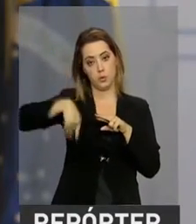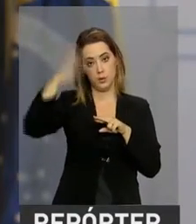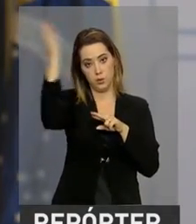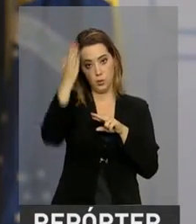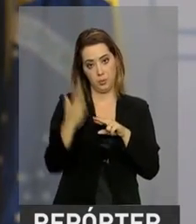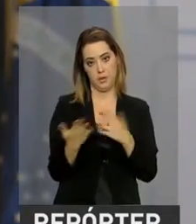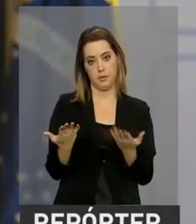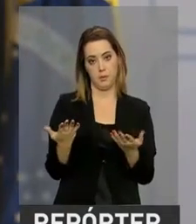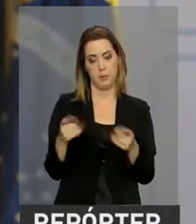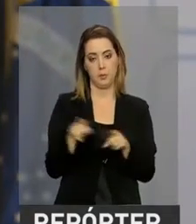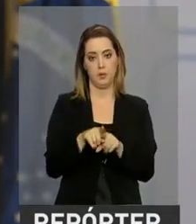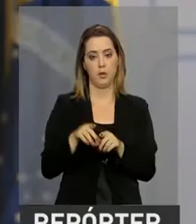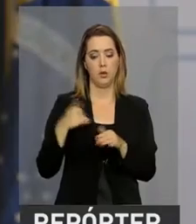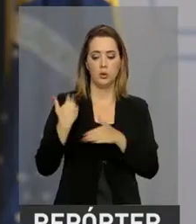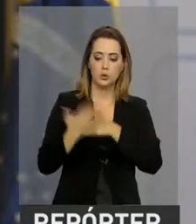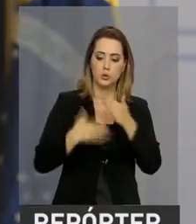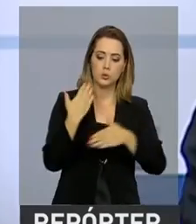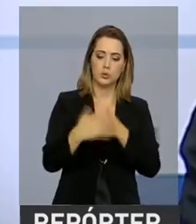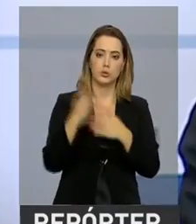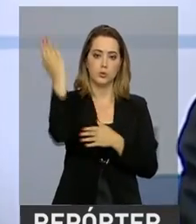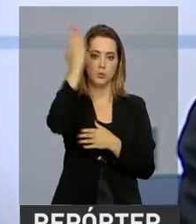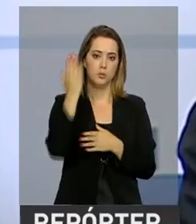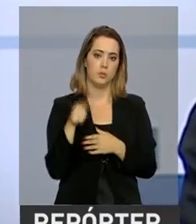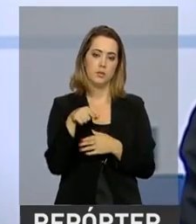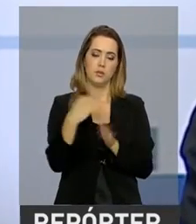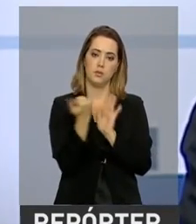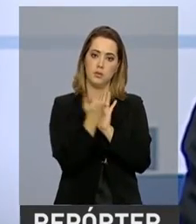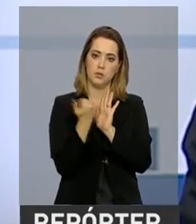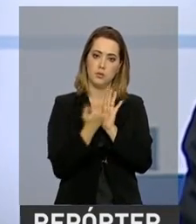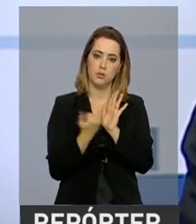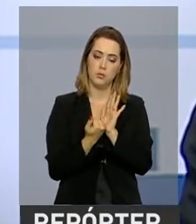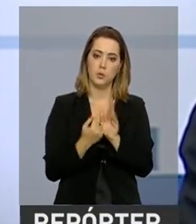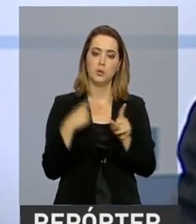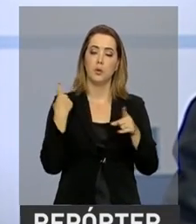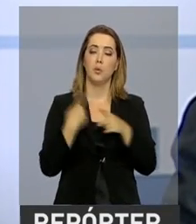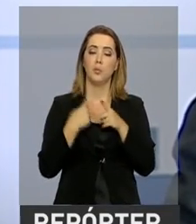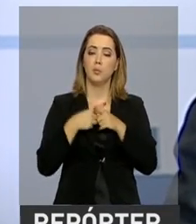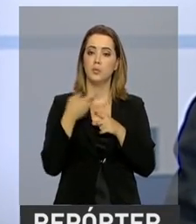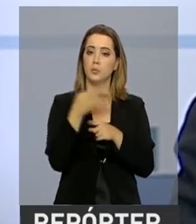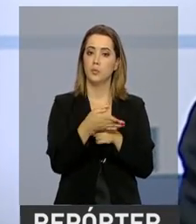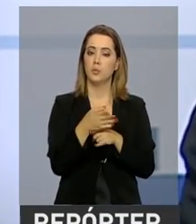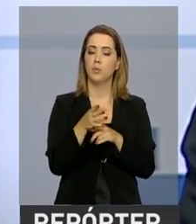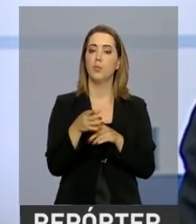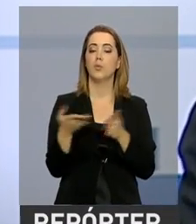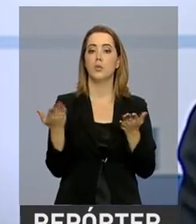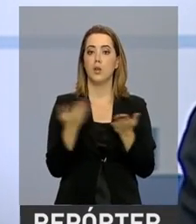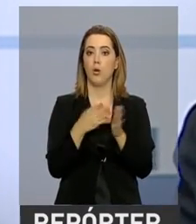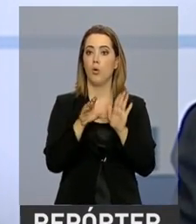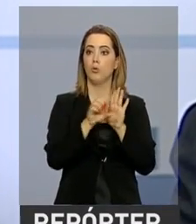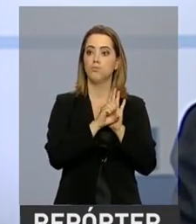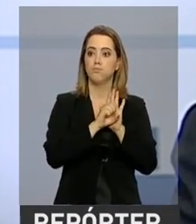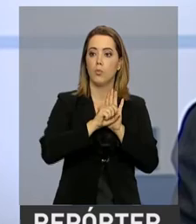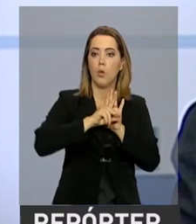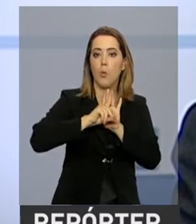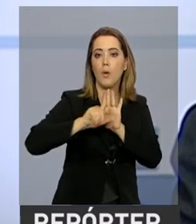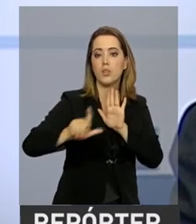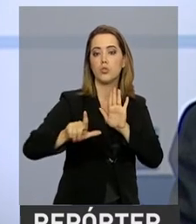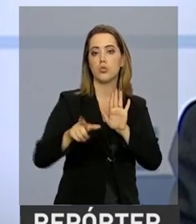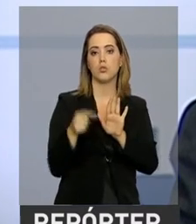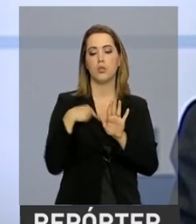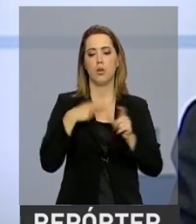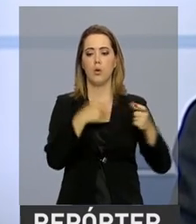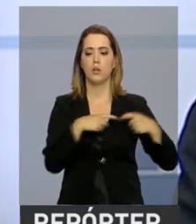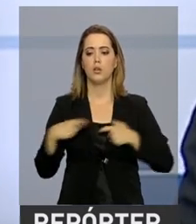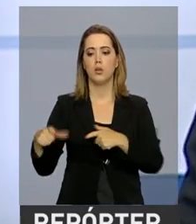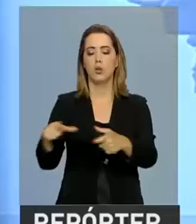os brasileiros permaneçam no programa por isso de acordo com o ministro o edital abre oportunidade de vagas localizadas